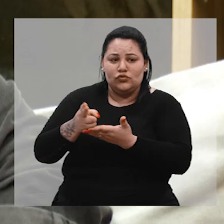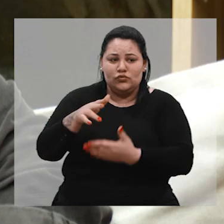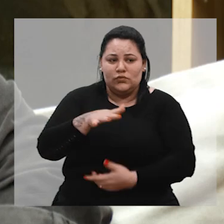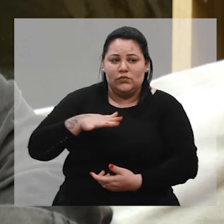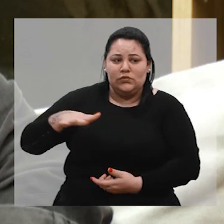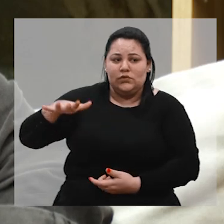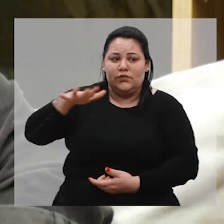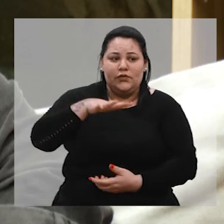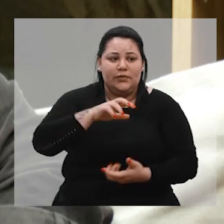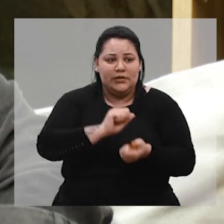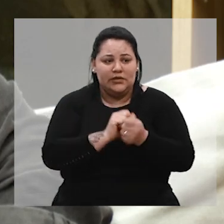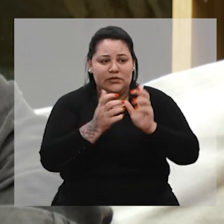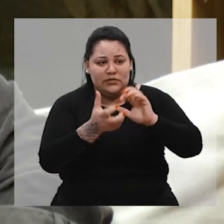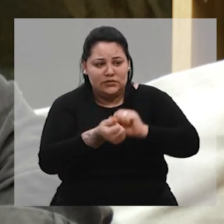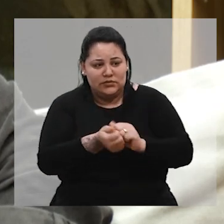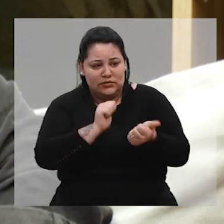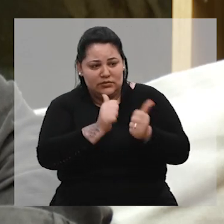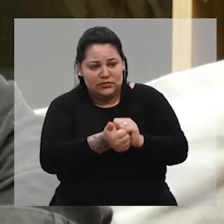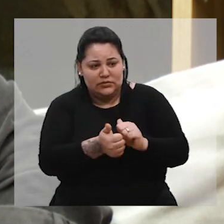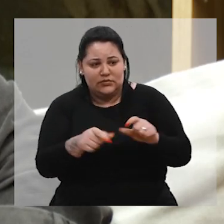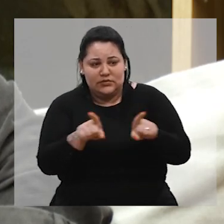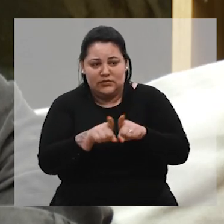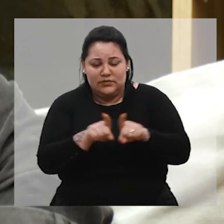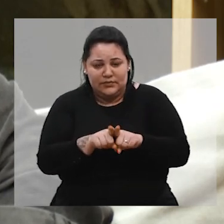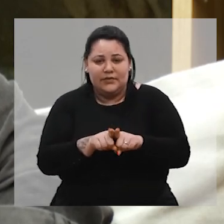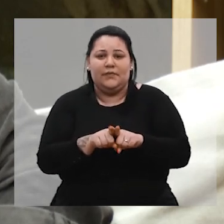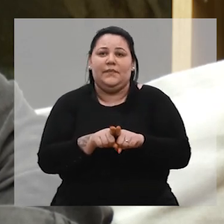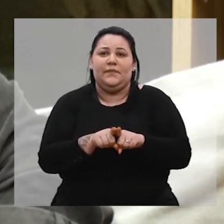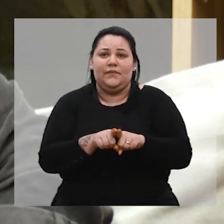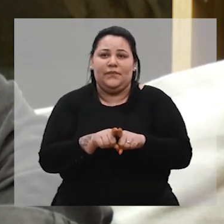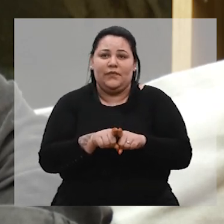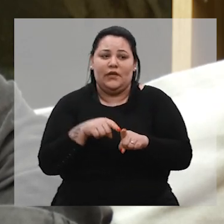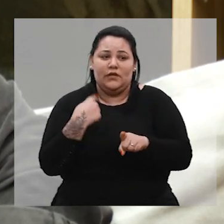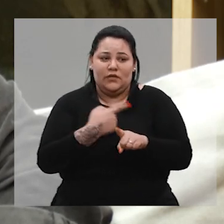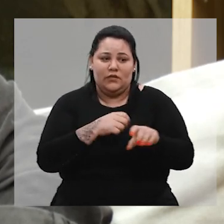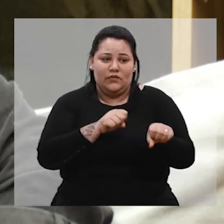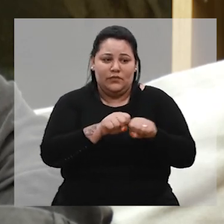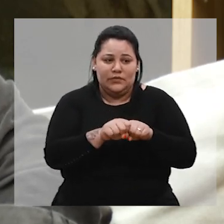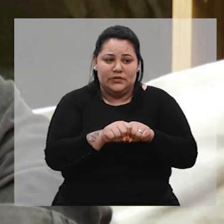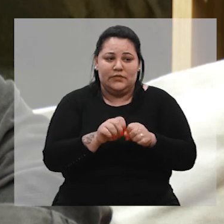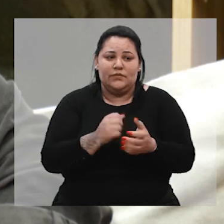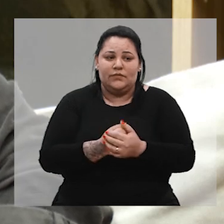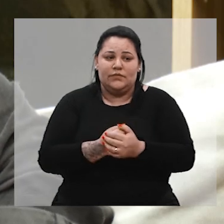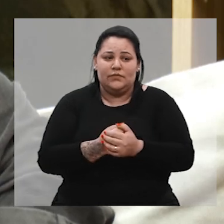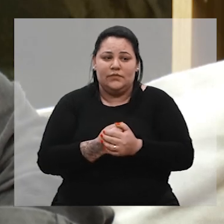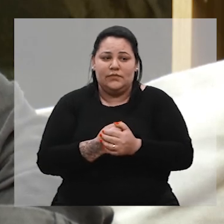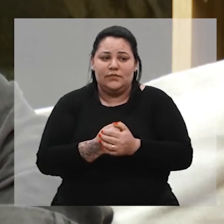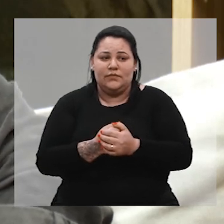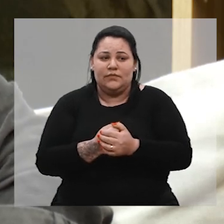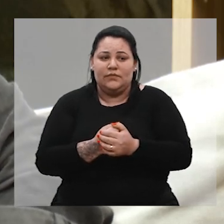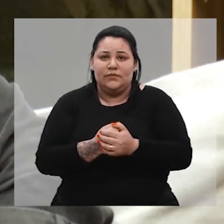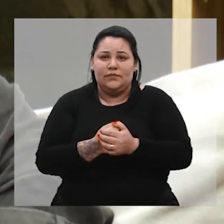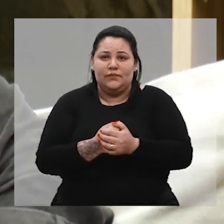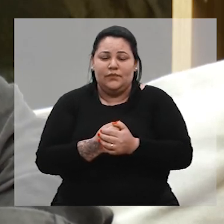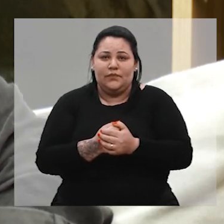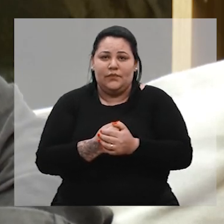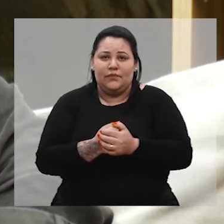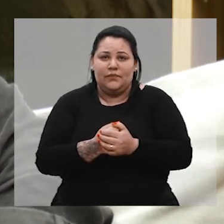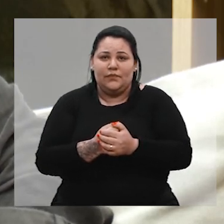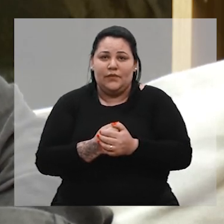hoje que seguiu na área das artes e do esporte em função da nossa formação naquela época.